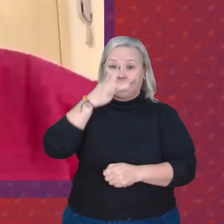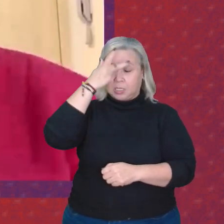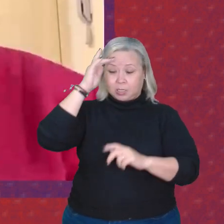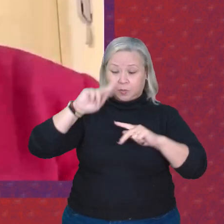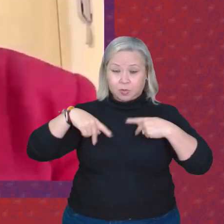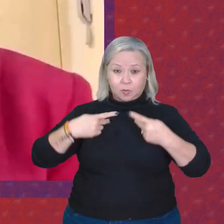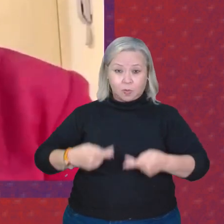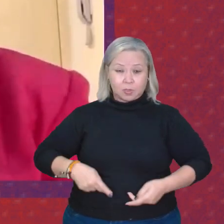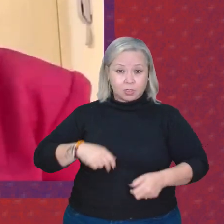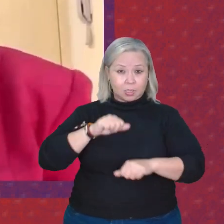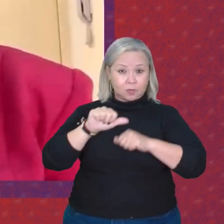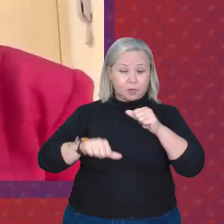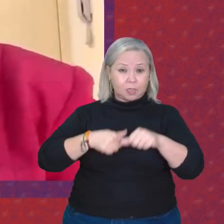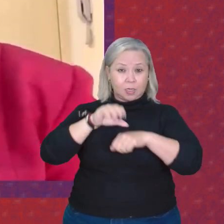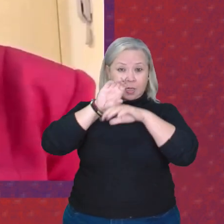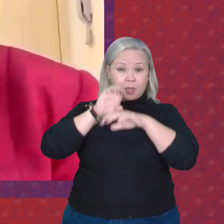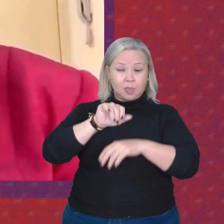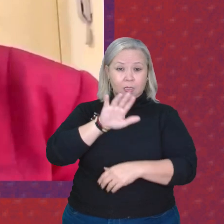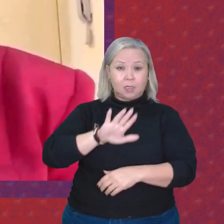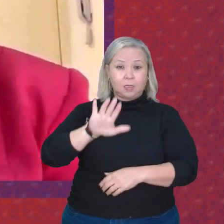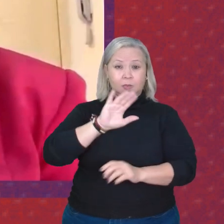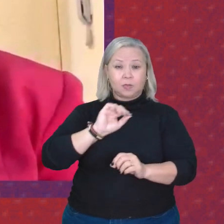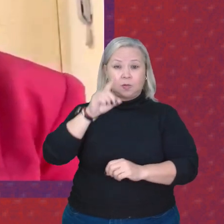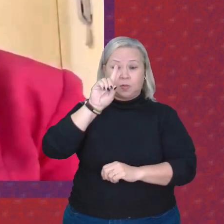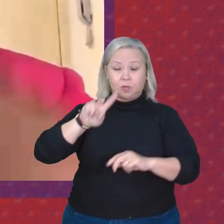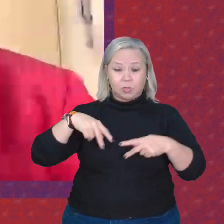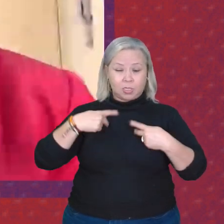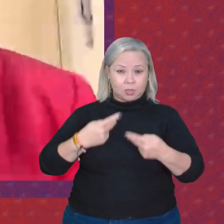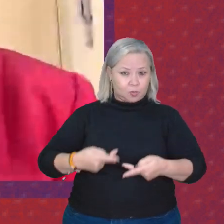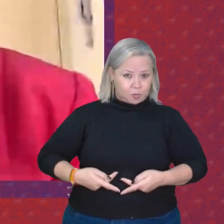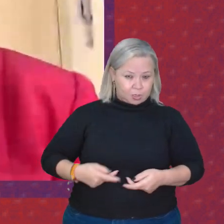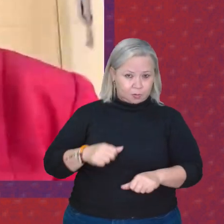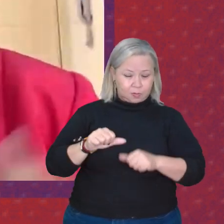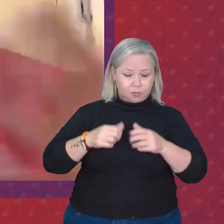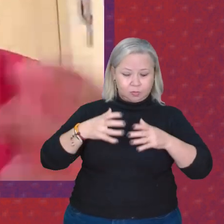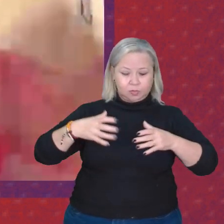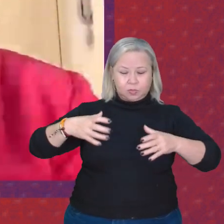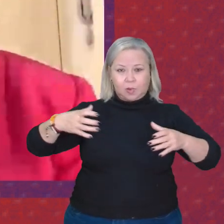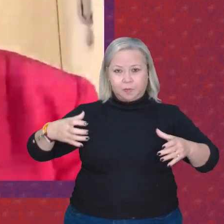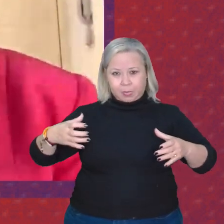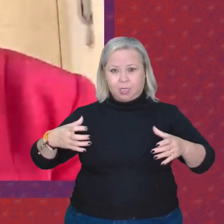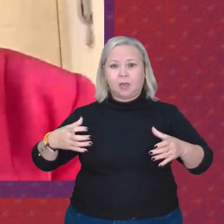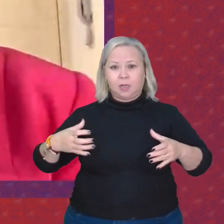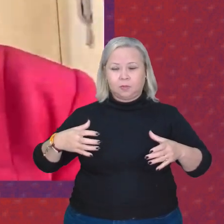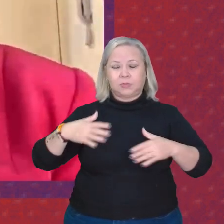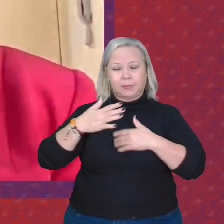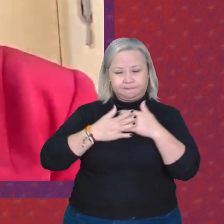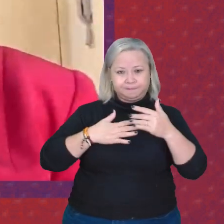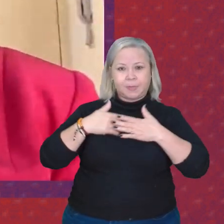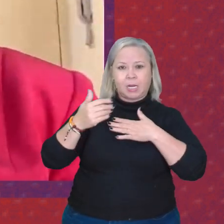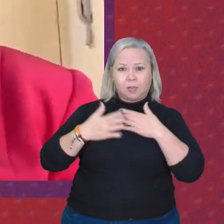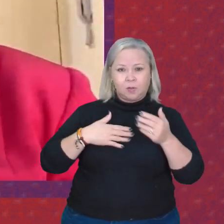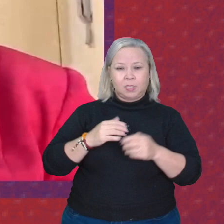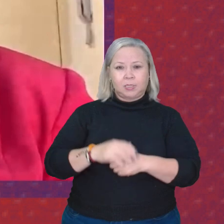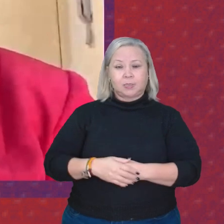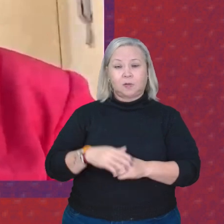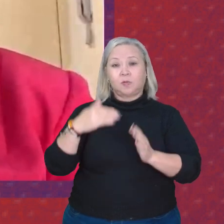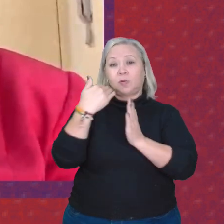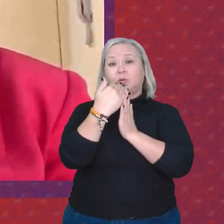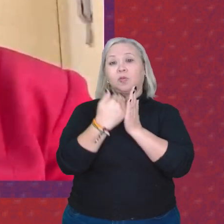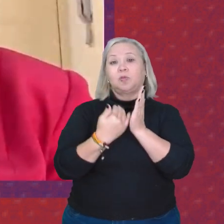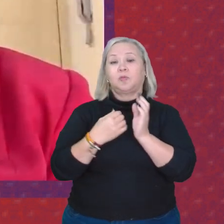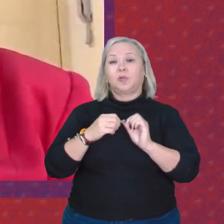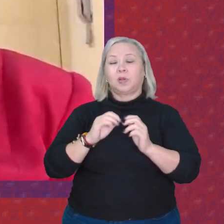foi transformado em Conselho Nacional dos Direitos Humanos, né, ampliando a sua atuação, e o programa